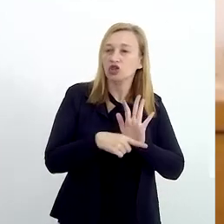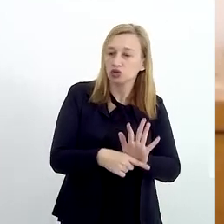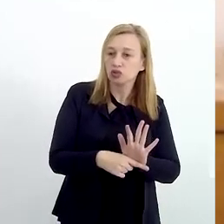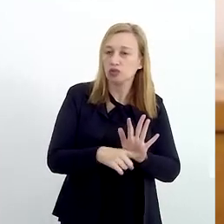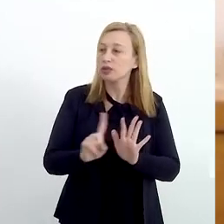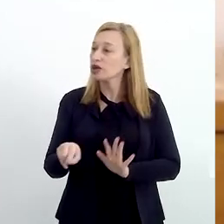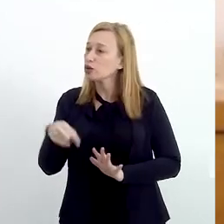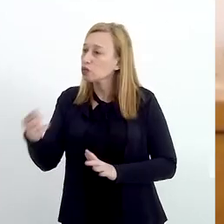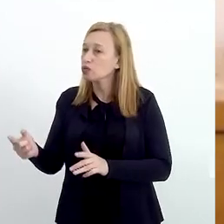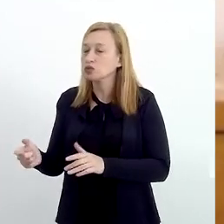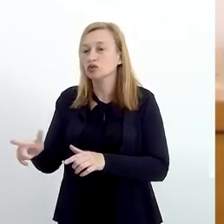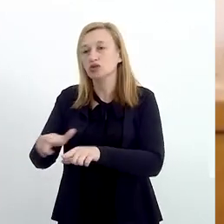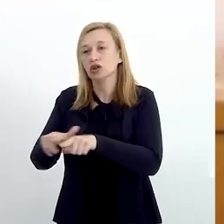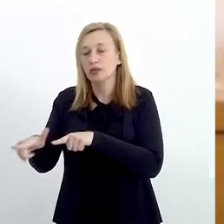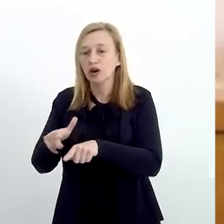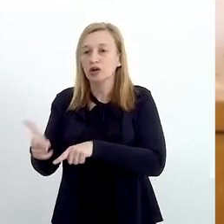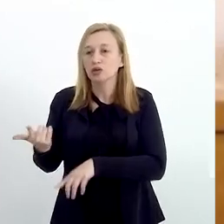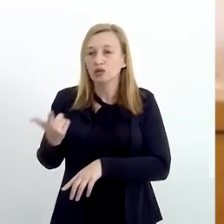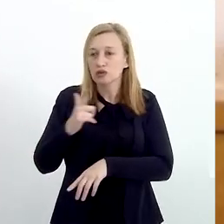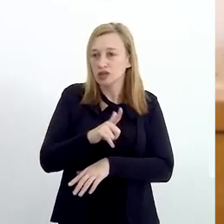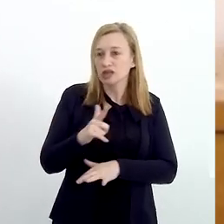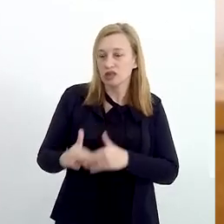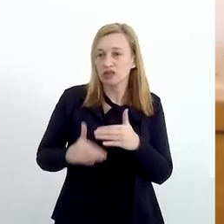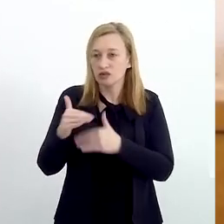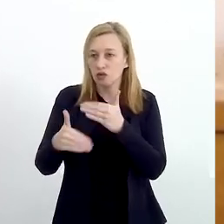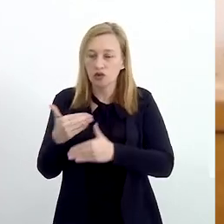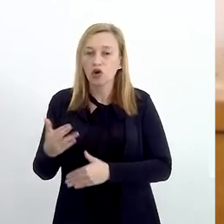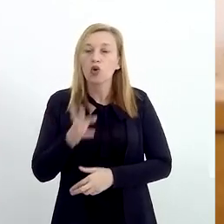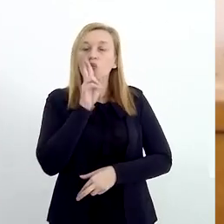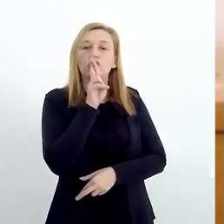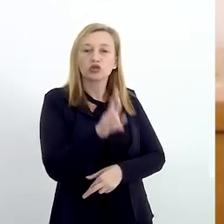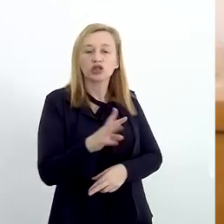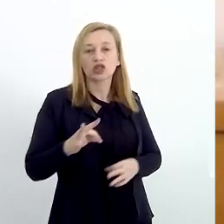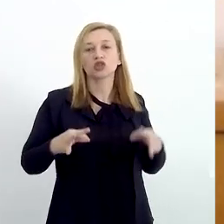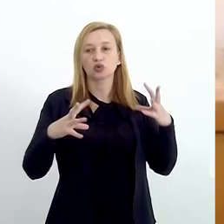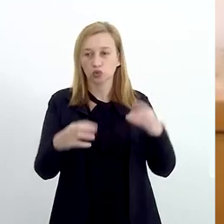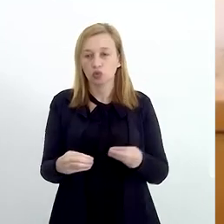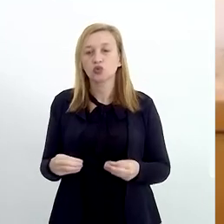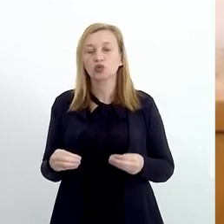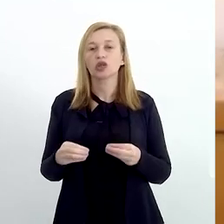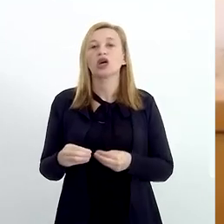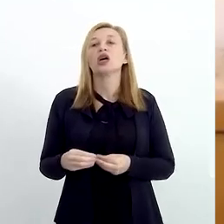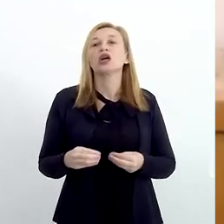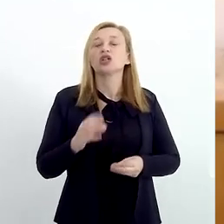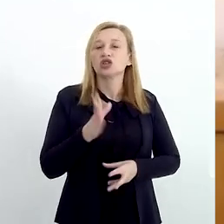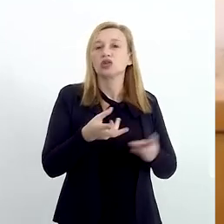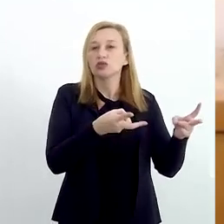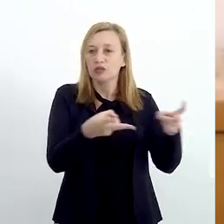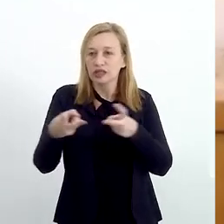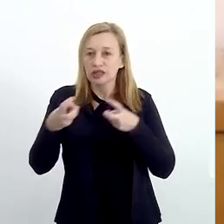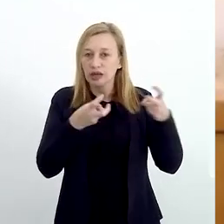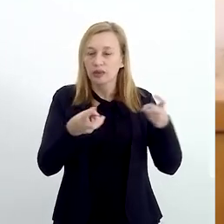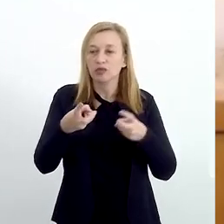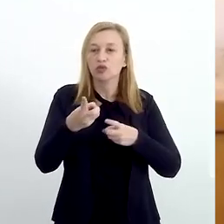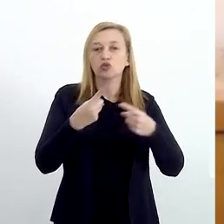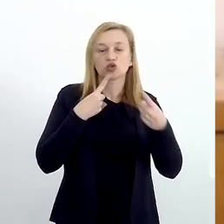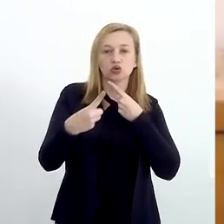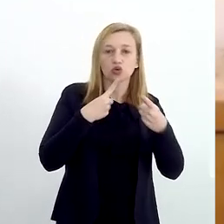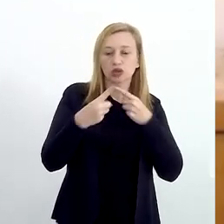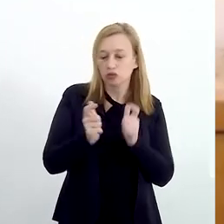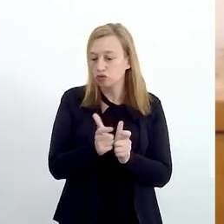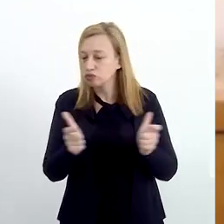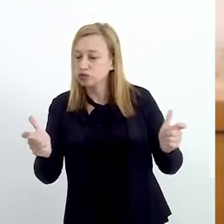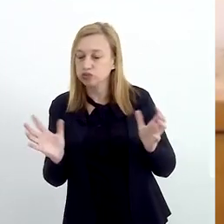para que as outras operações se estabeleçam o resultado disso né e é o que a gente percebe